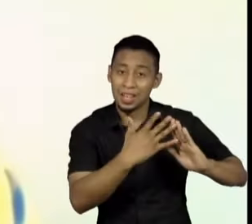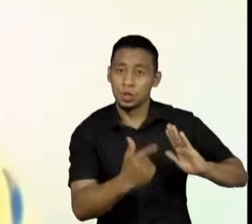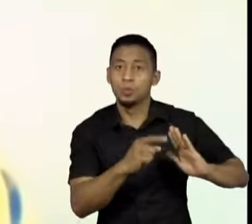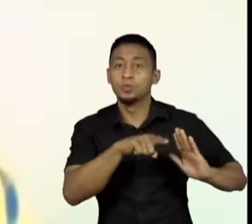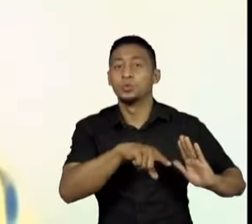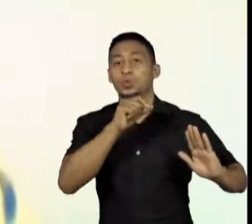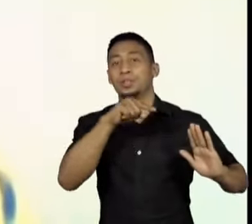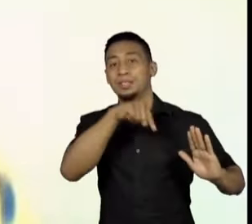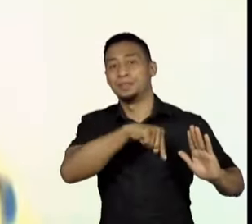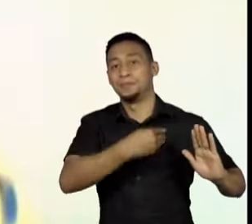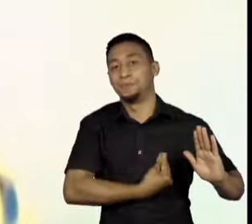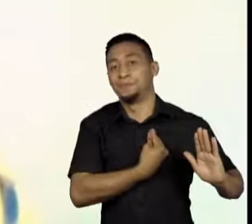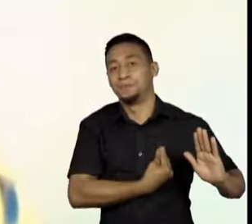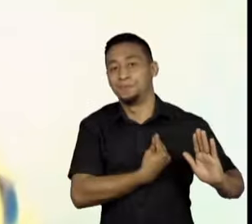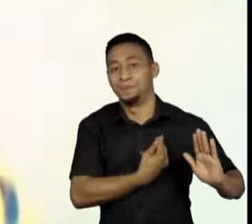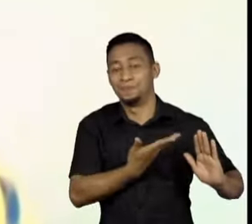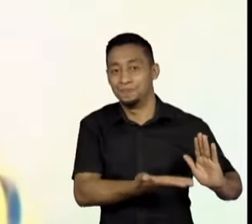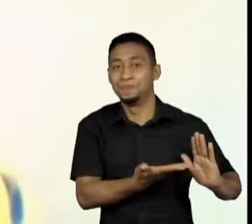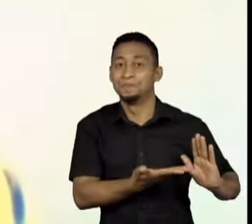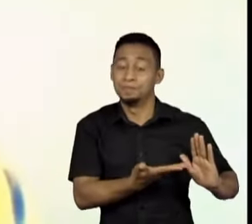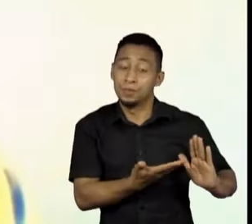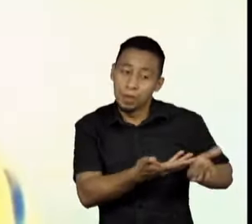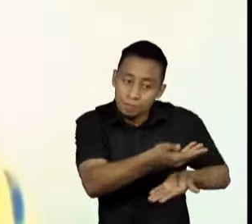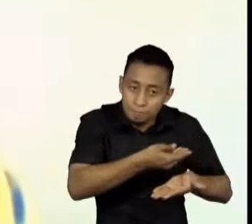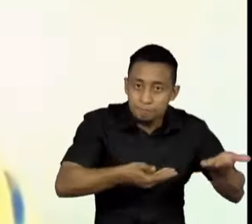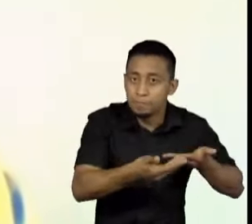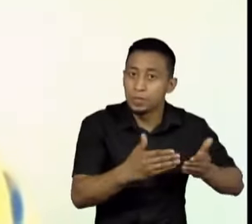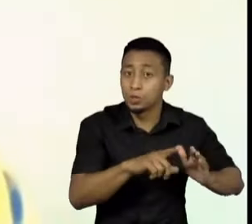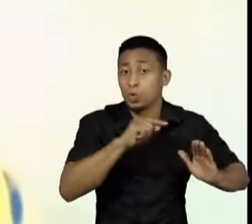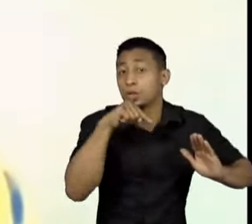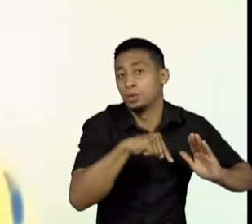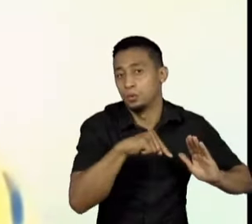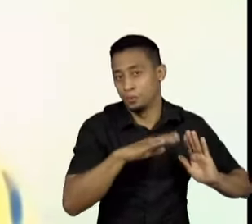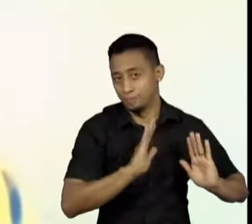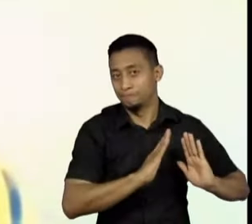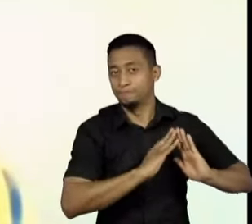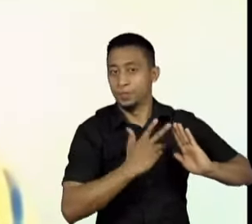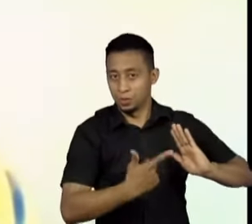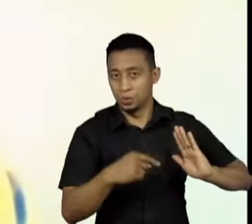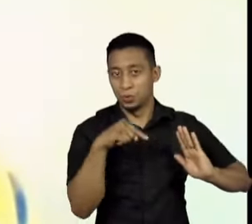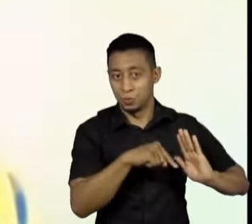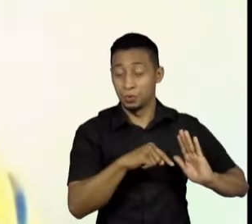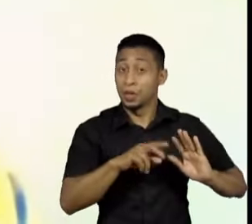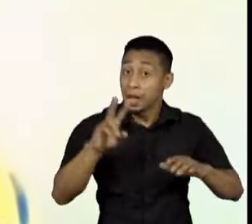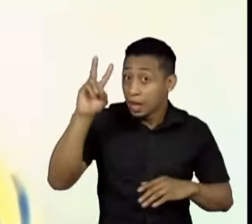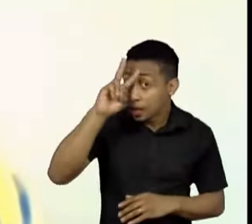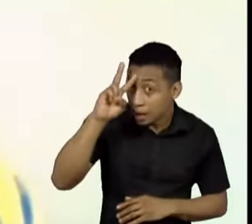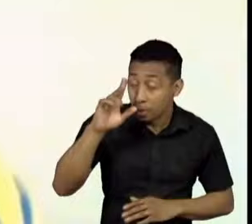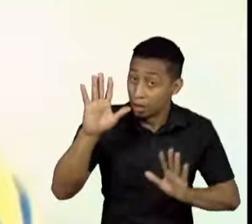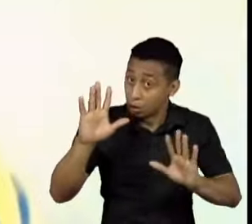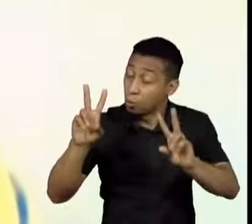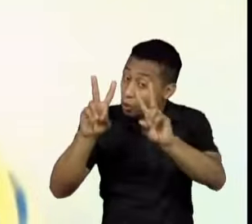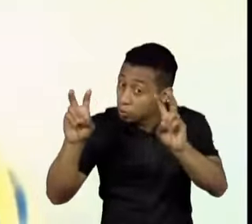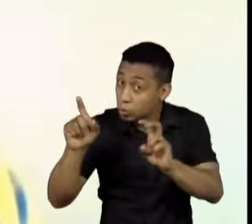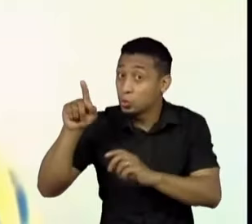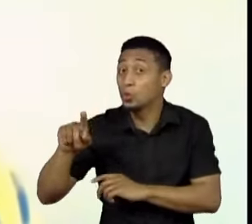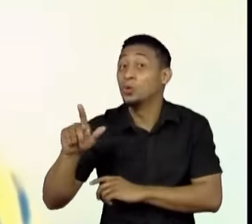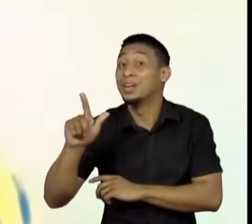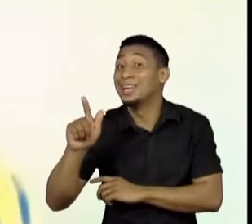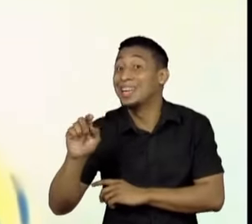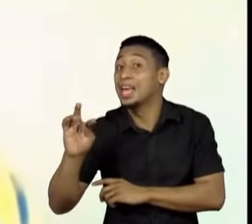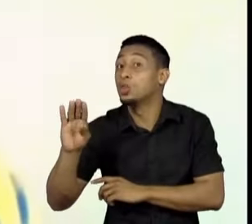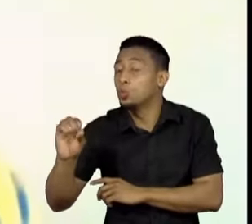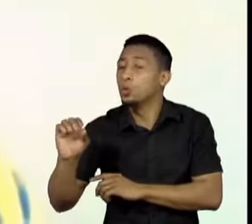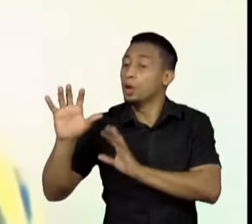você escolheu para se organizar. E, mais uma vez, lembrando que eu estou usando gueto nesse sentido, quando